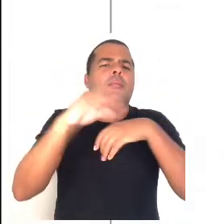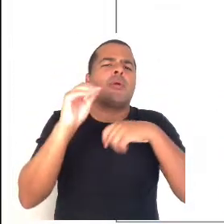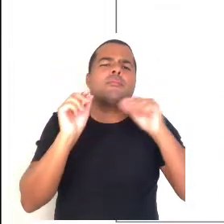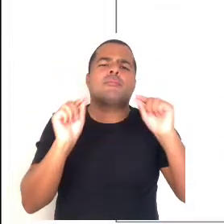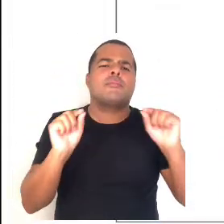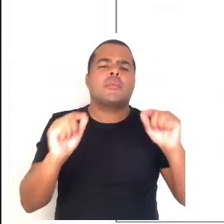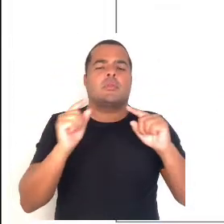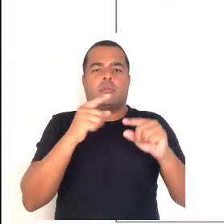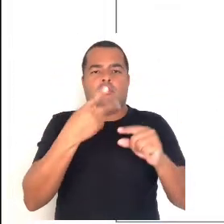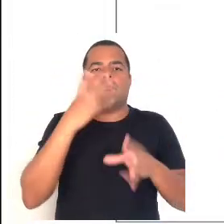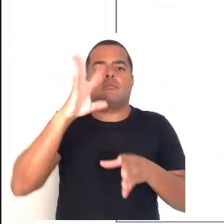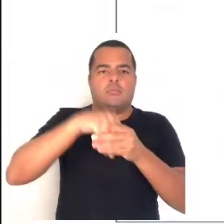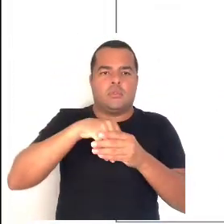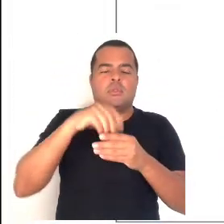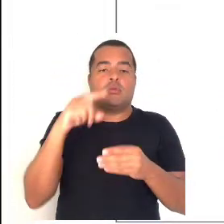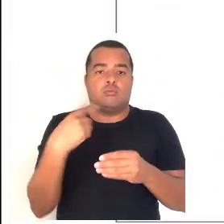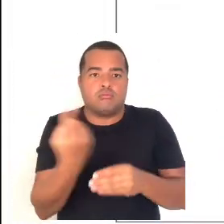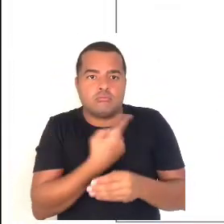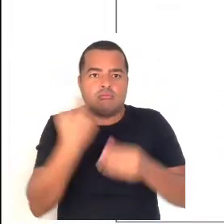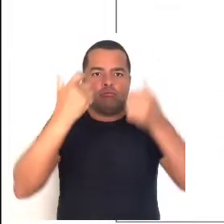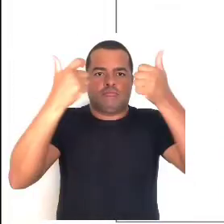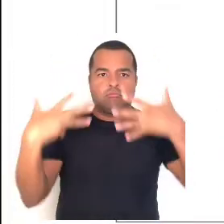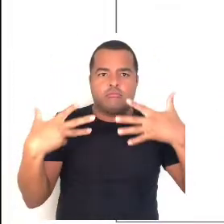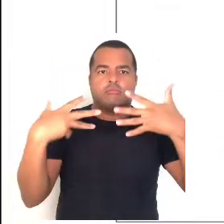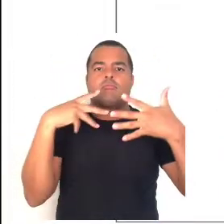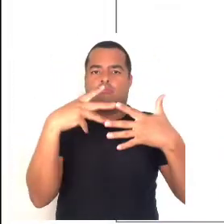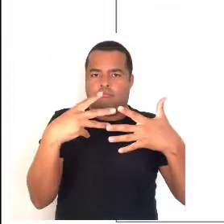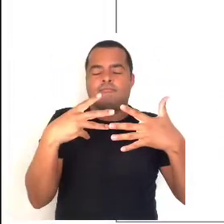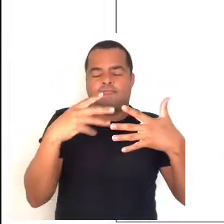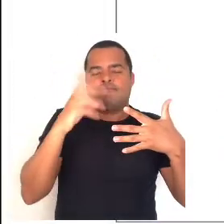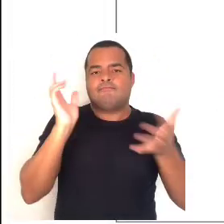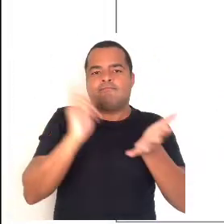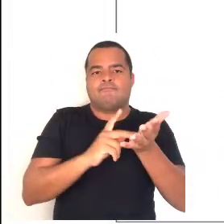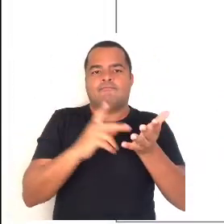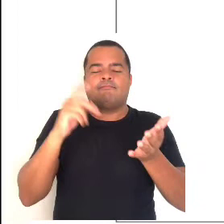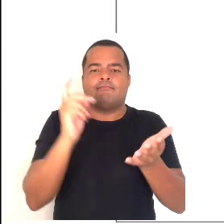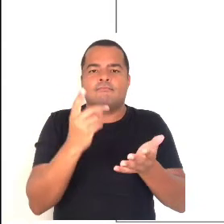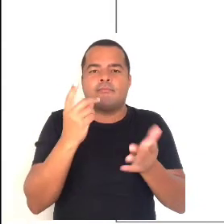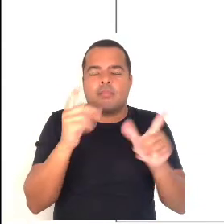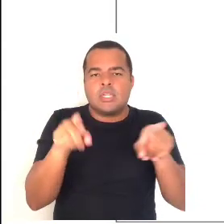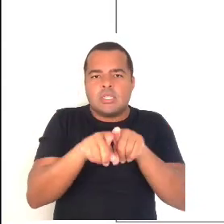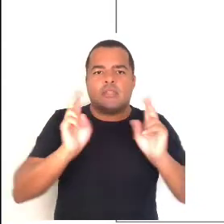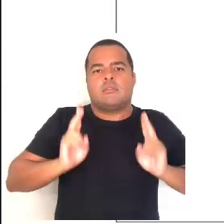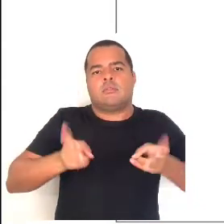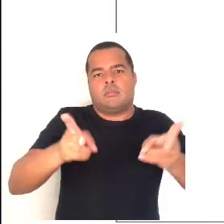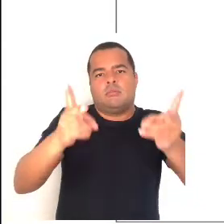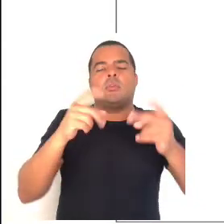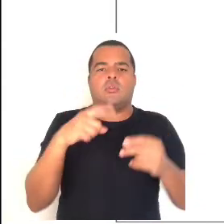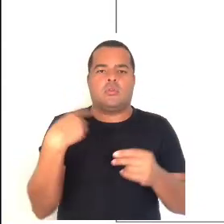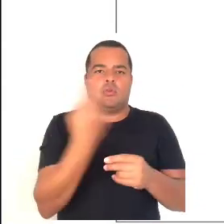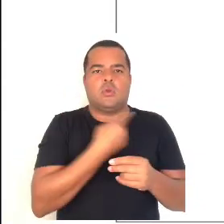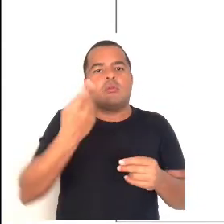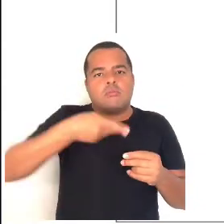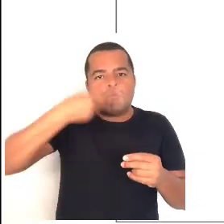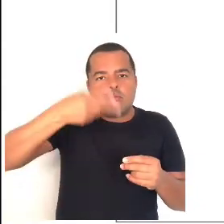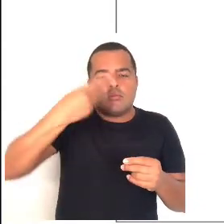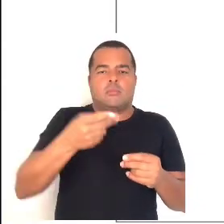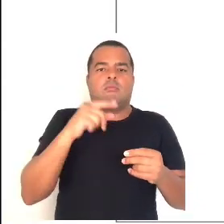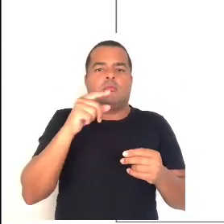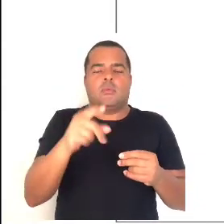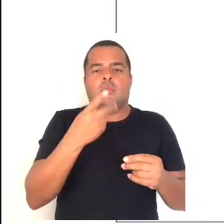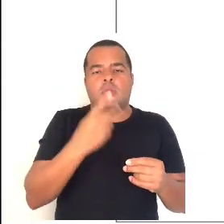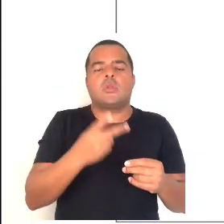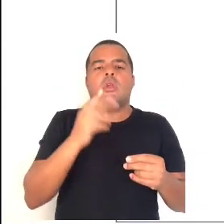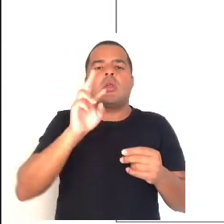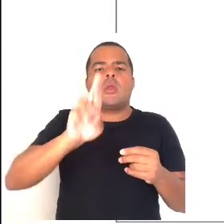para vocês? Porque dentro da nossa dinâmica, dentro de um processo reacional, sempre a gente